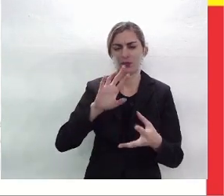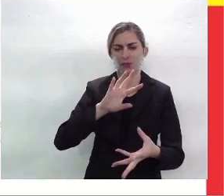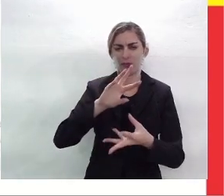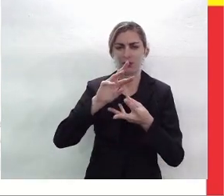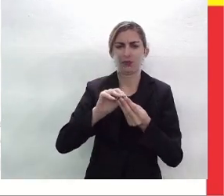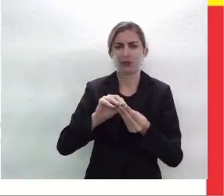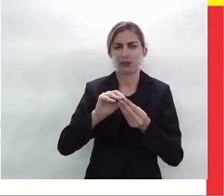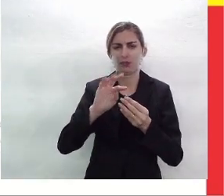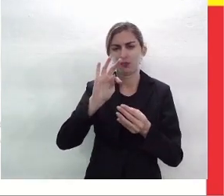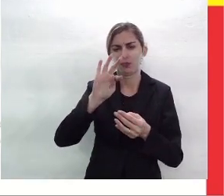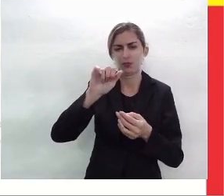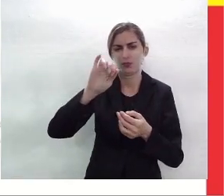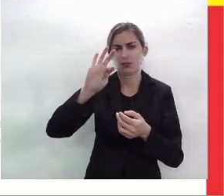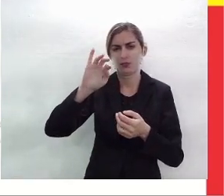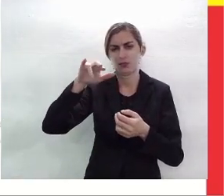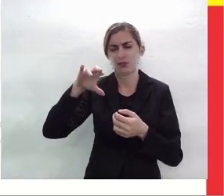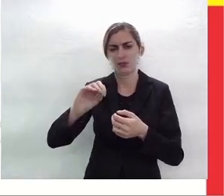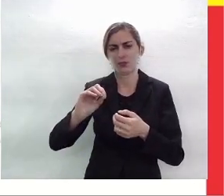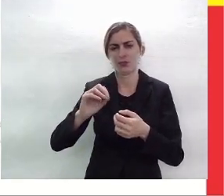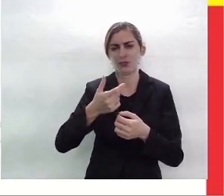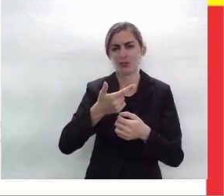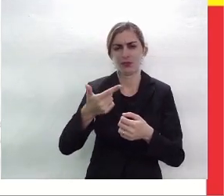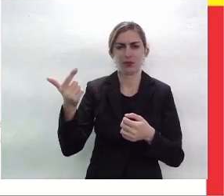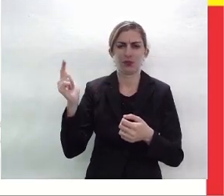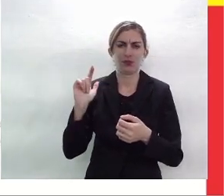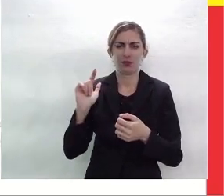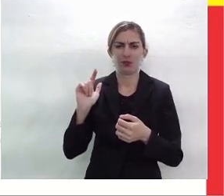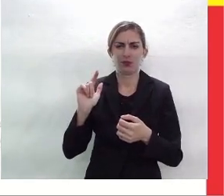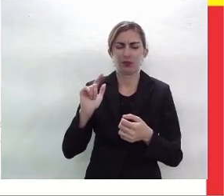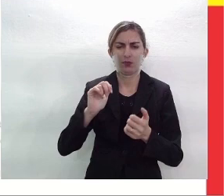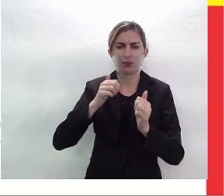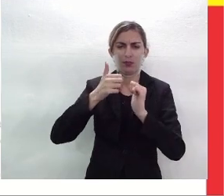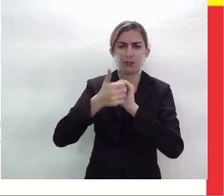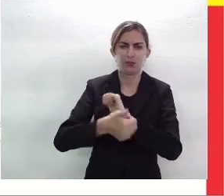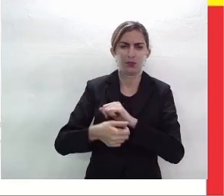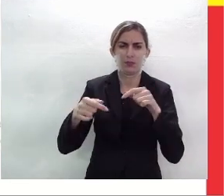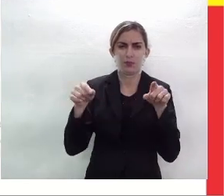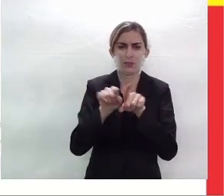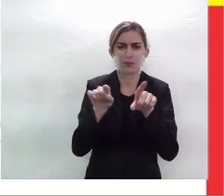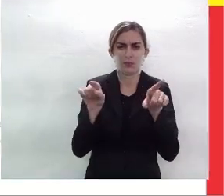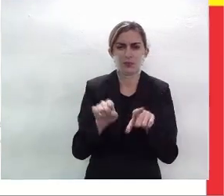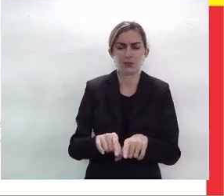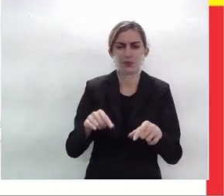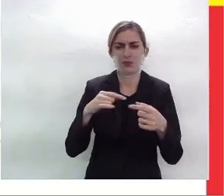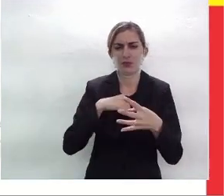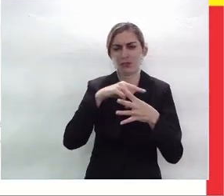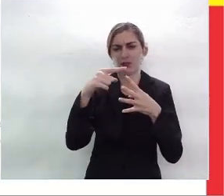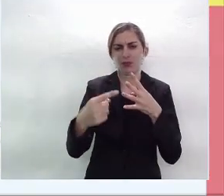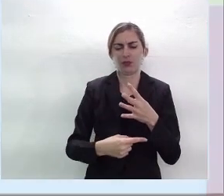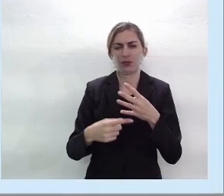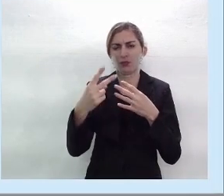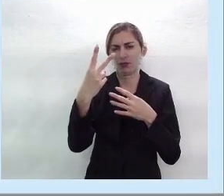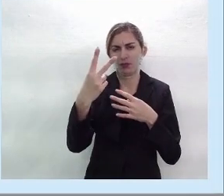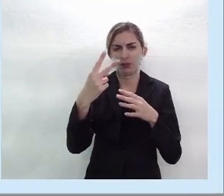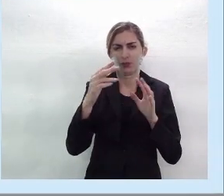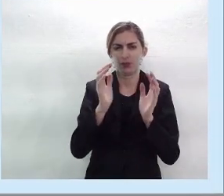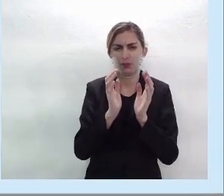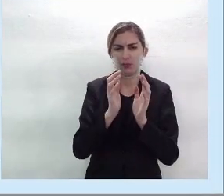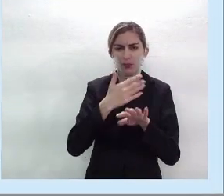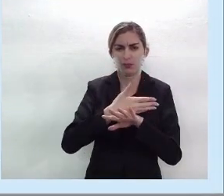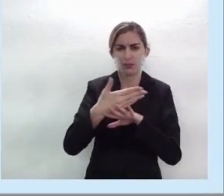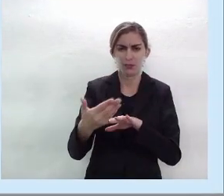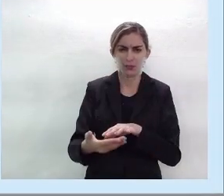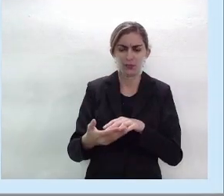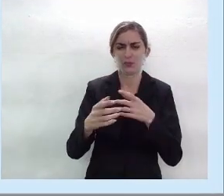existe a complementar, o tático, o resgate e o esportivo, que também o esportivo se divide em 2